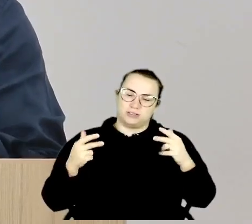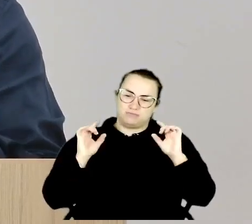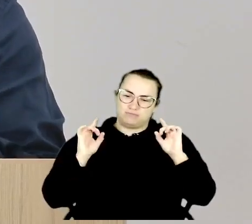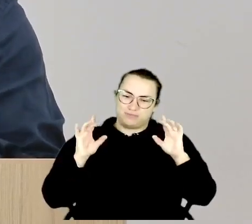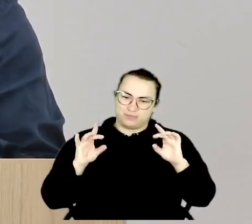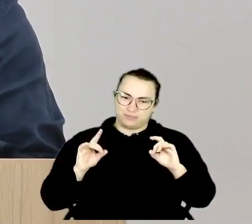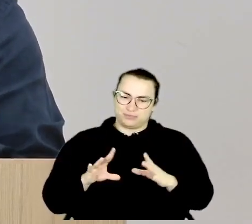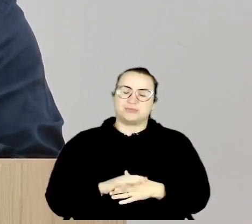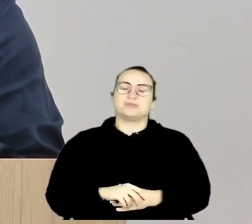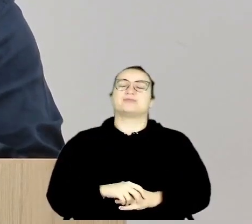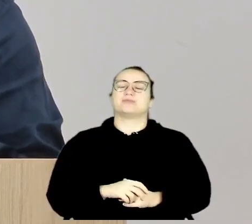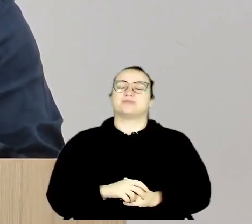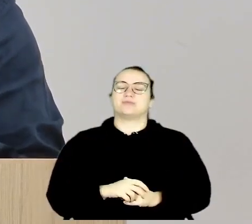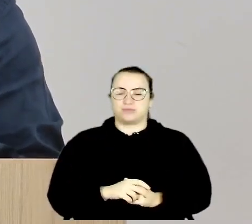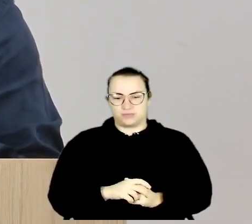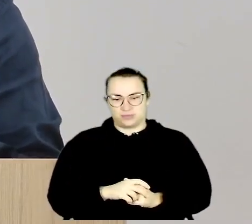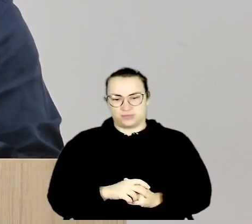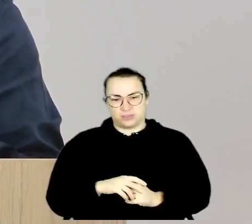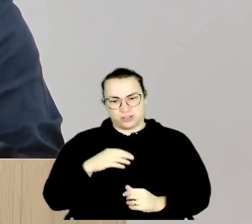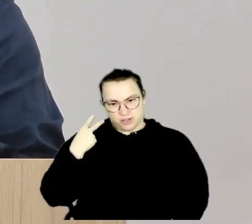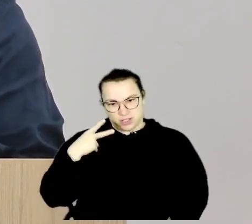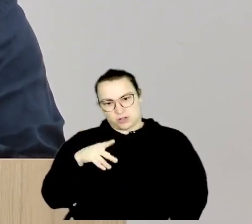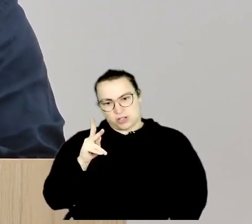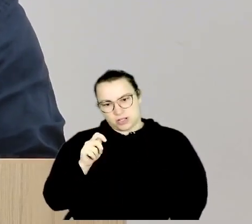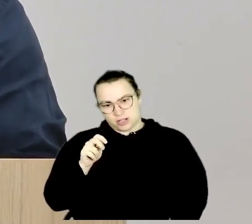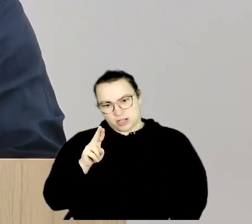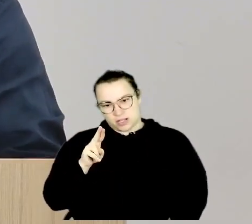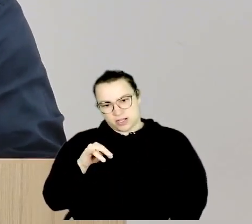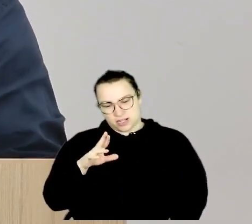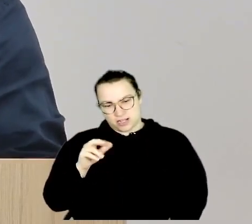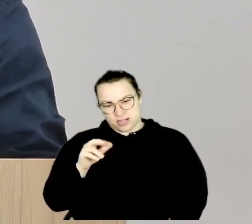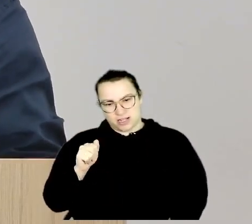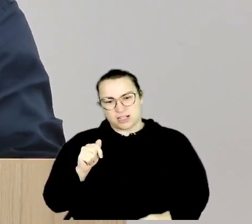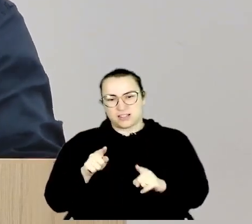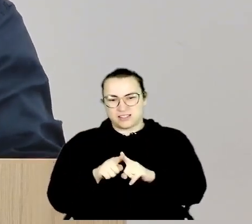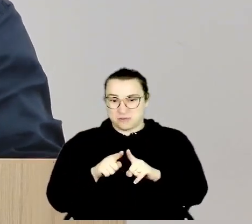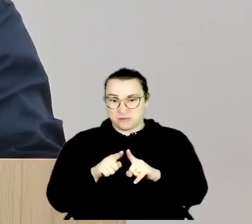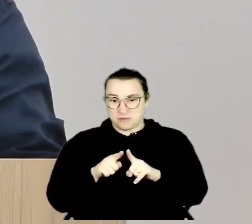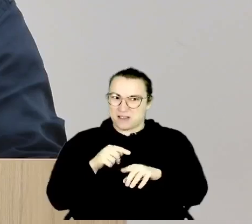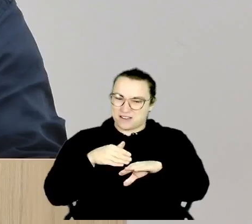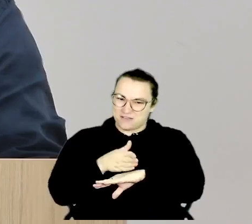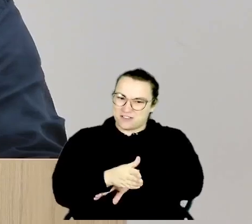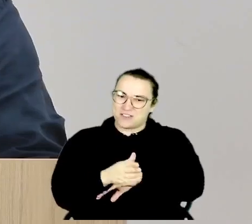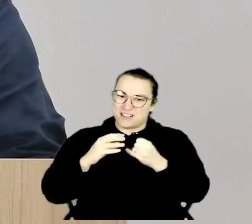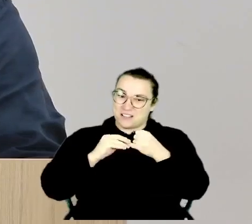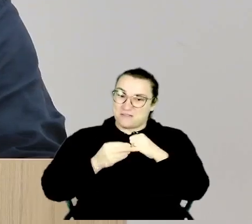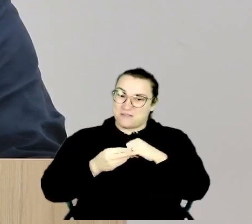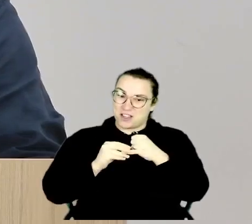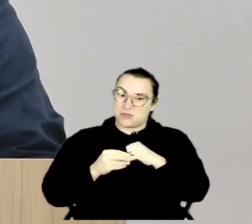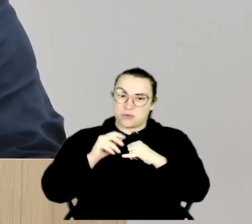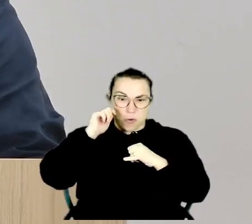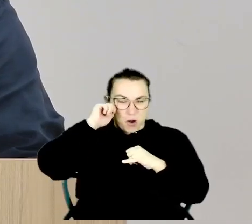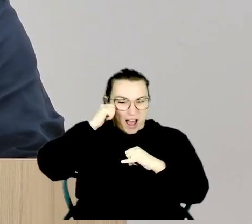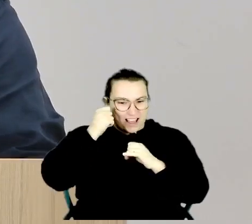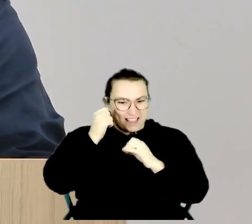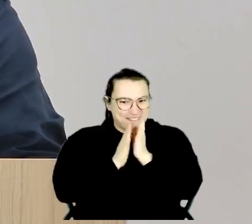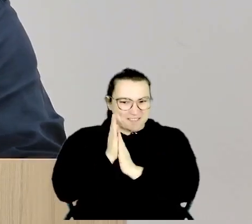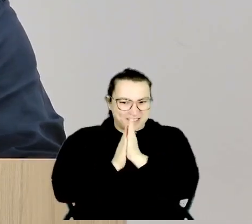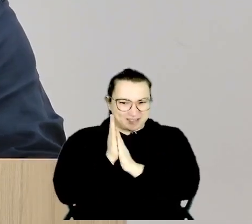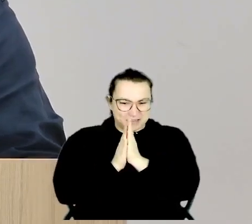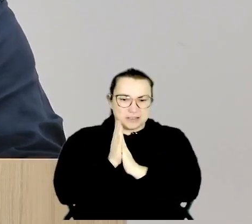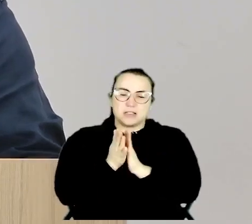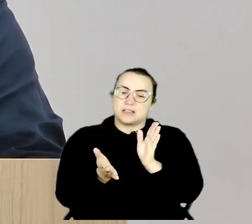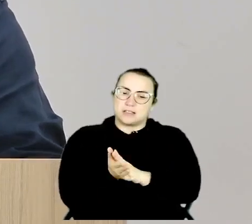também vereadora Carina registrar porque eu também fui na feijoada e lógico parabenizar o Márcio